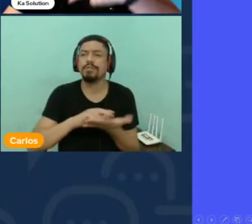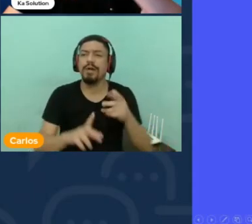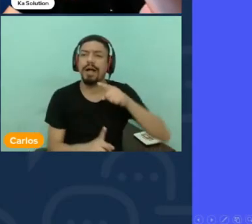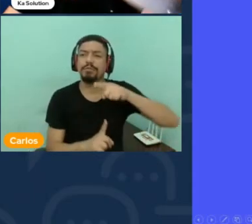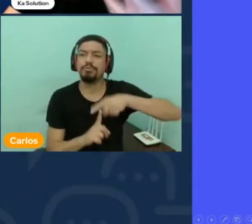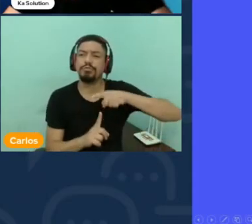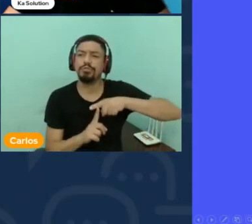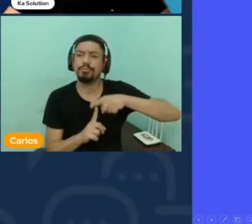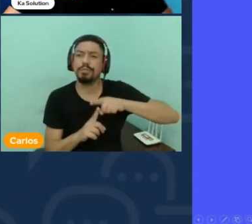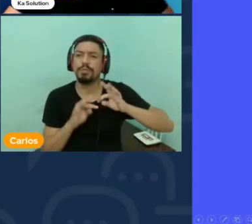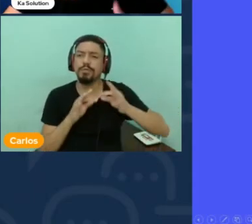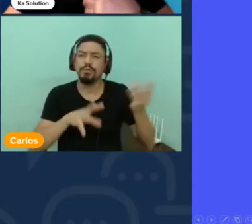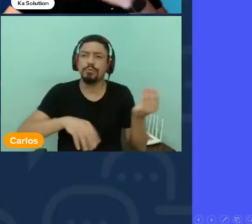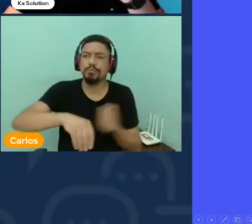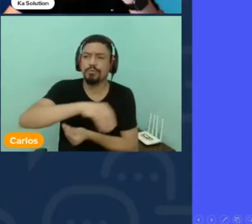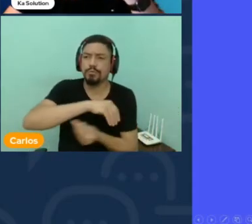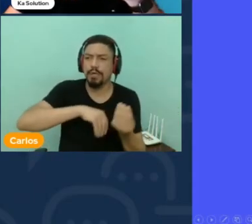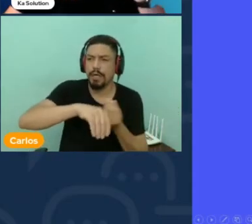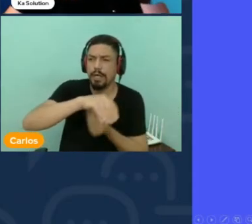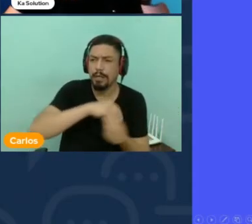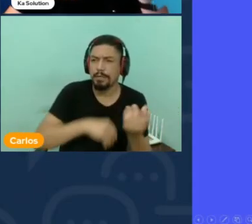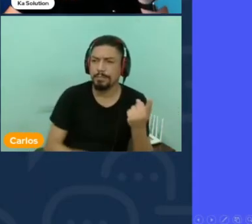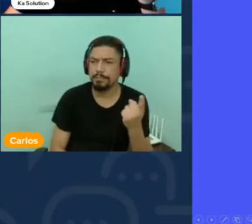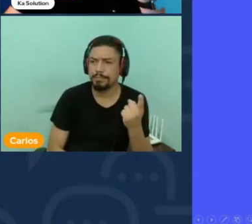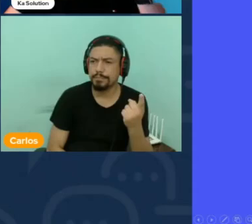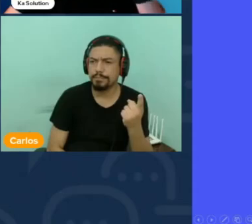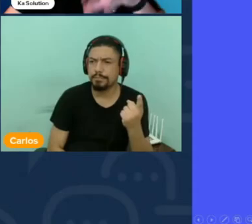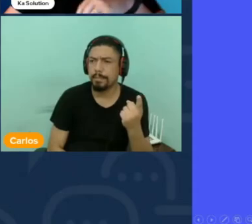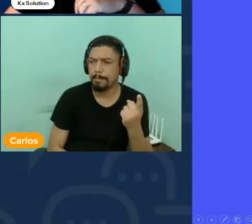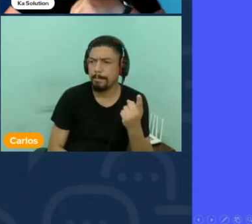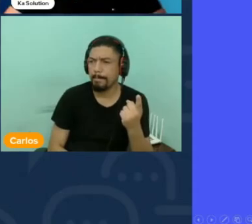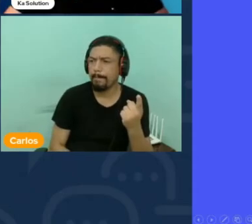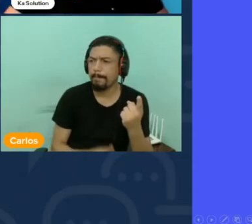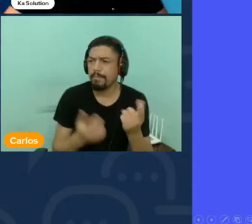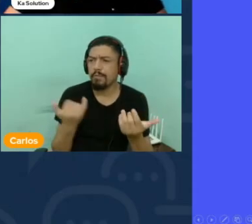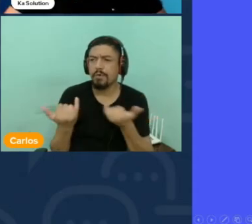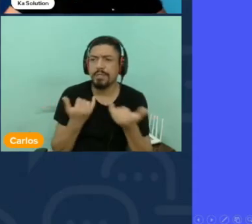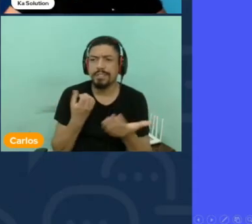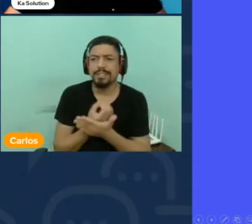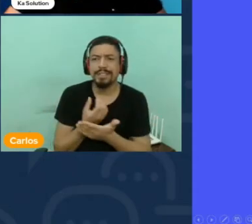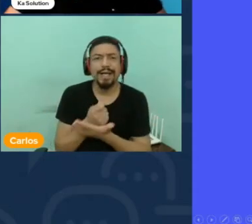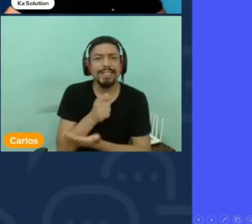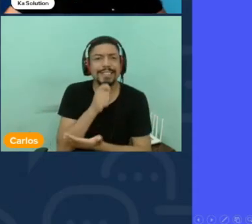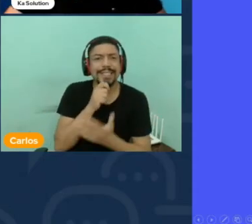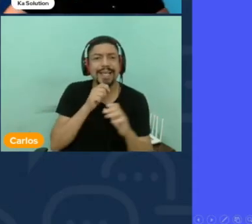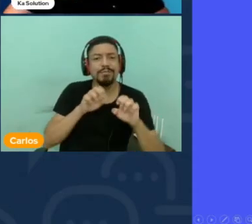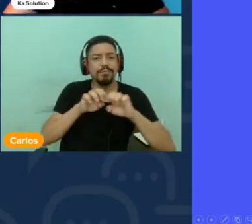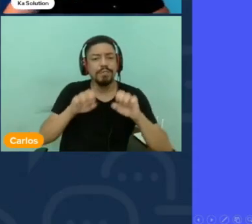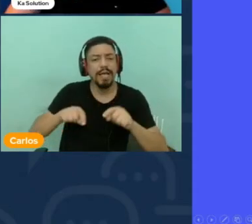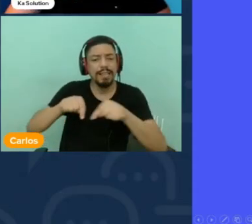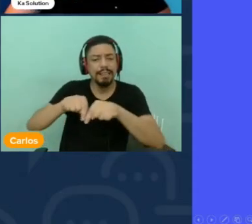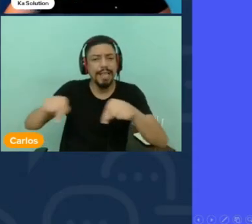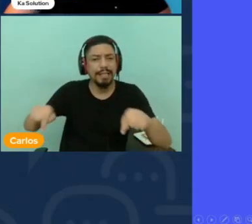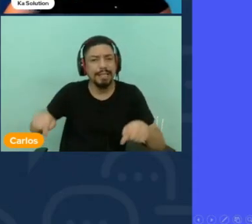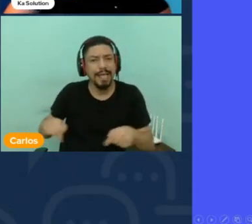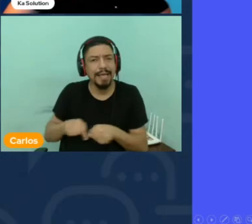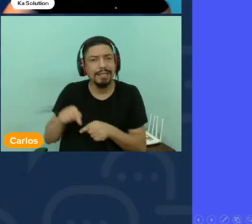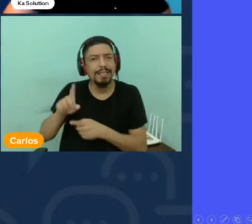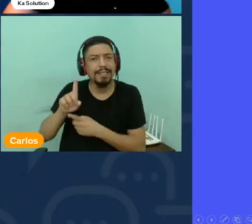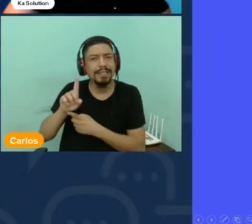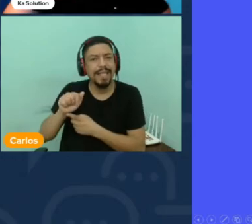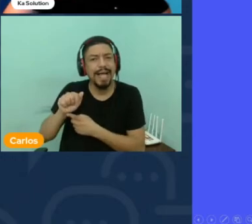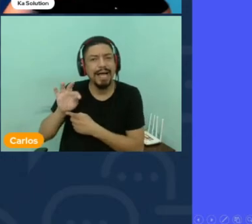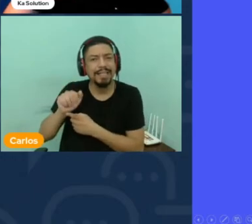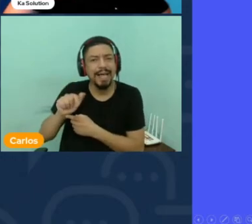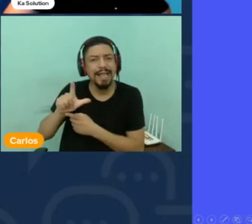tipos, todas misturadas, informações ou dados não estruturados, criar data lakes. Muito